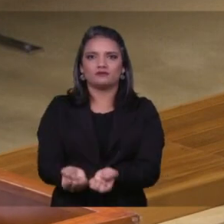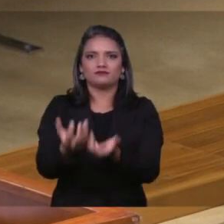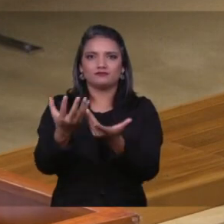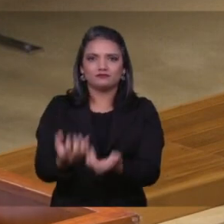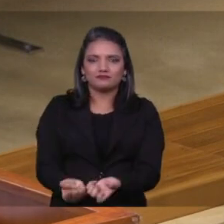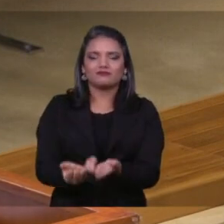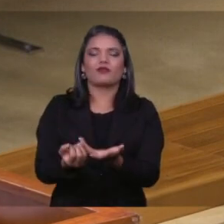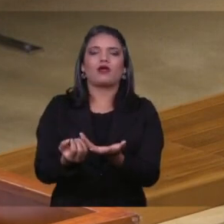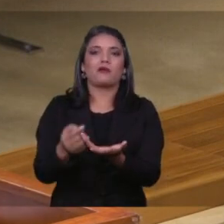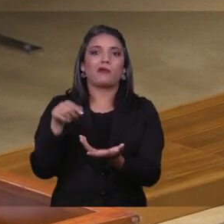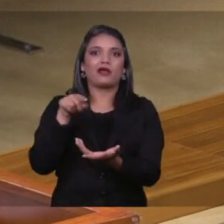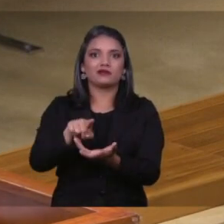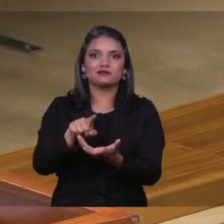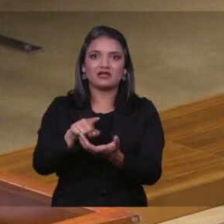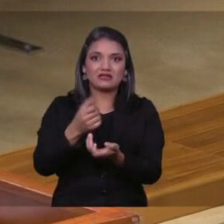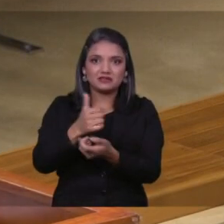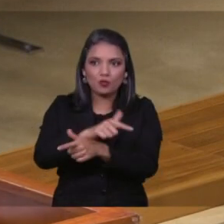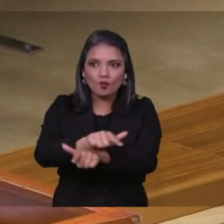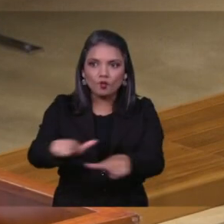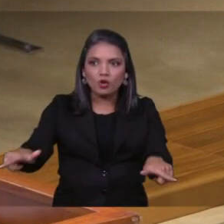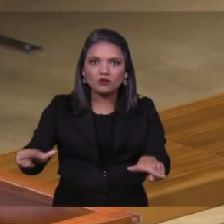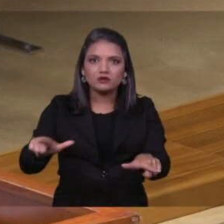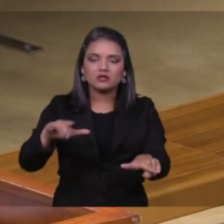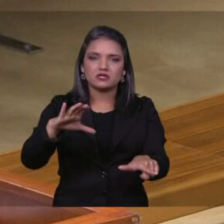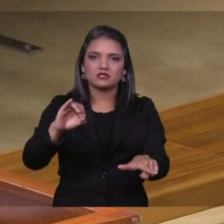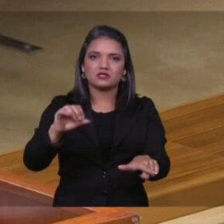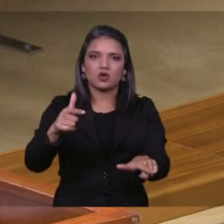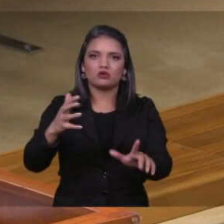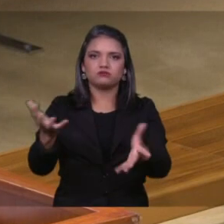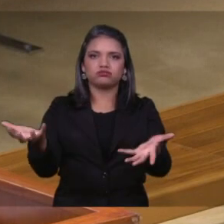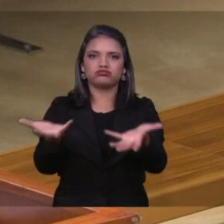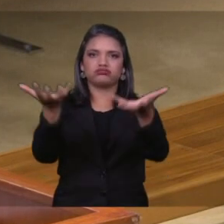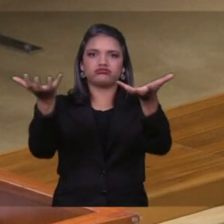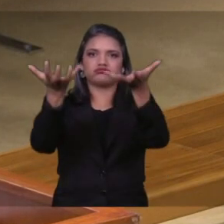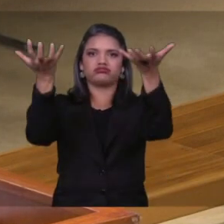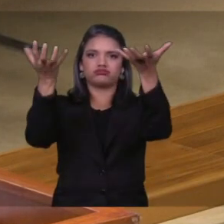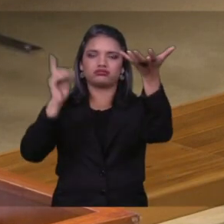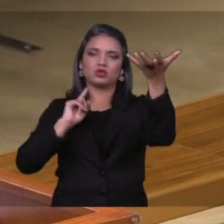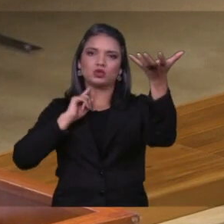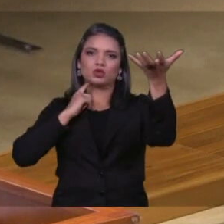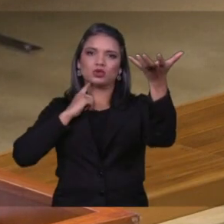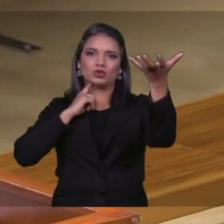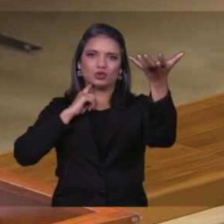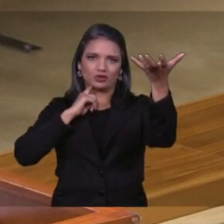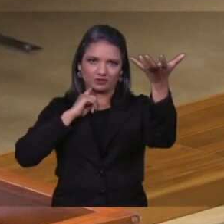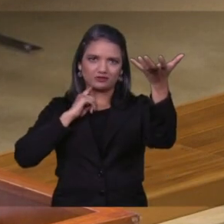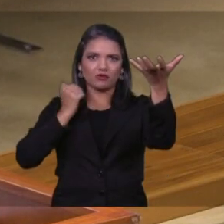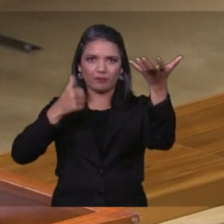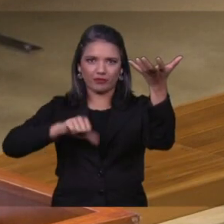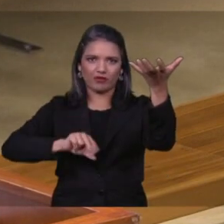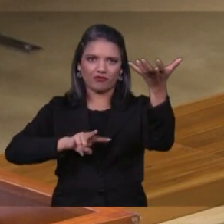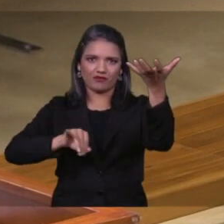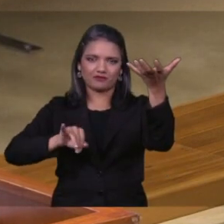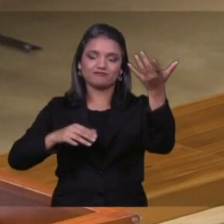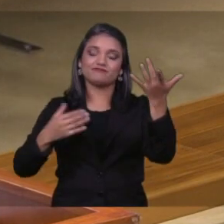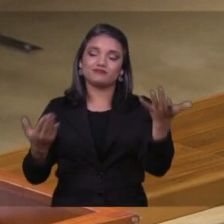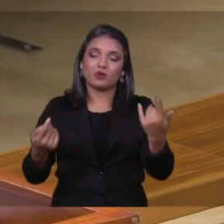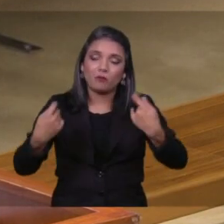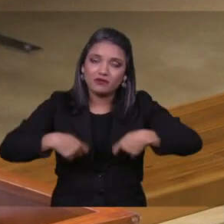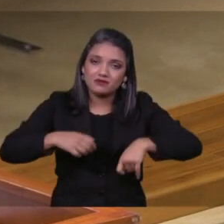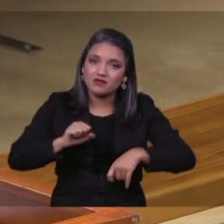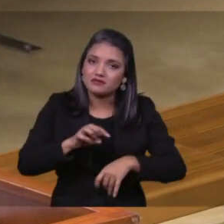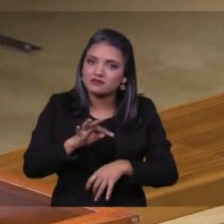lamentável e é necessário que o Supremo Tribunal faça uma intervenção dura com relação a isso. O Pantanal enfrentou no